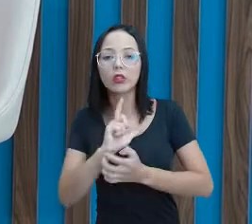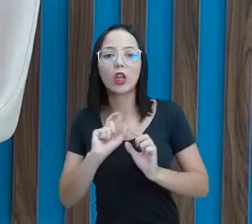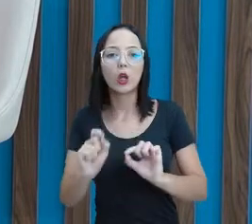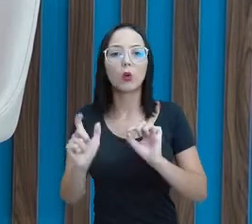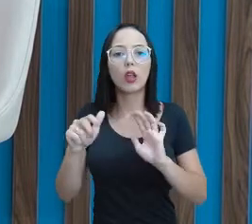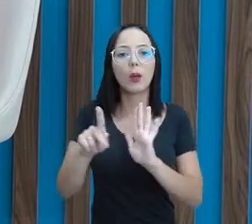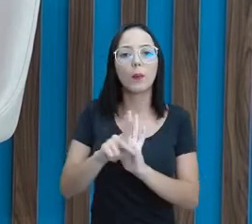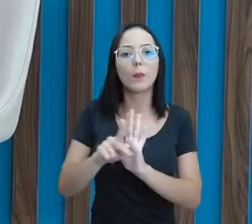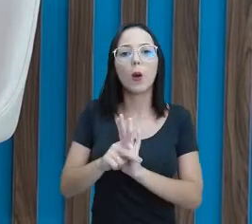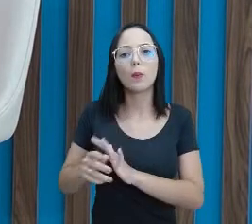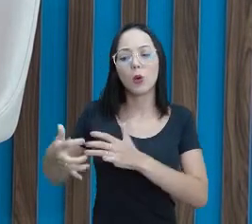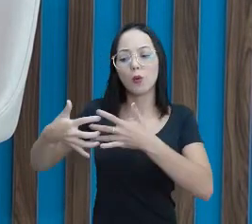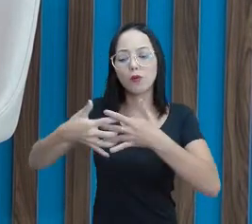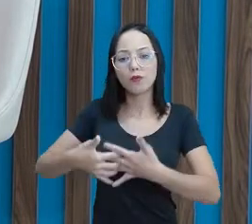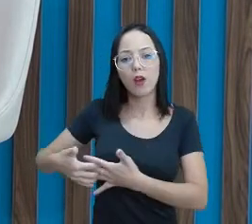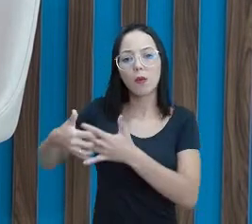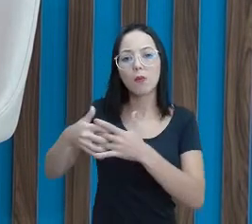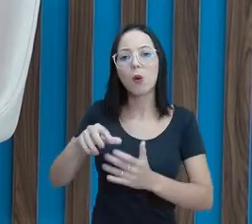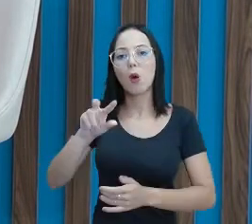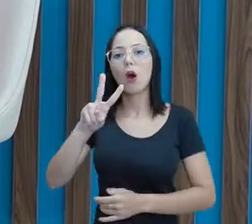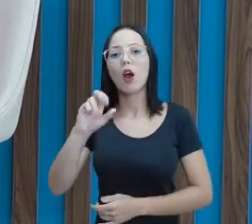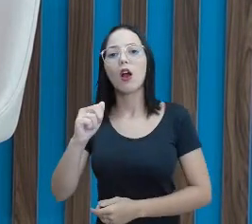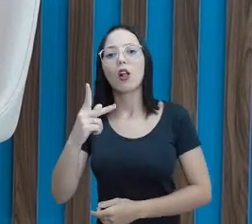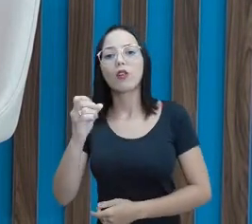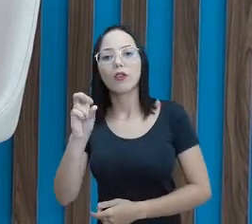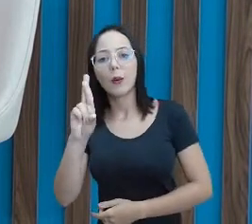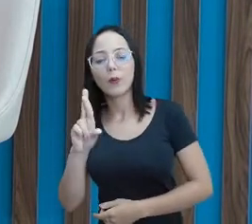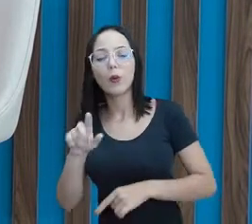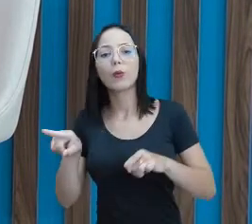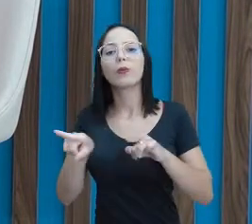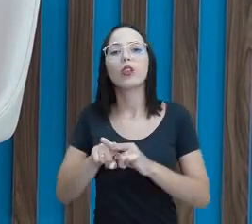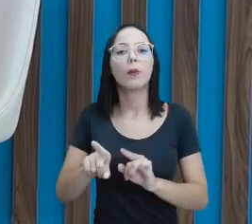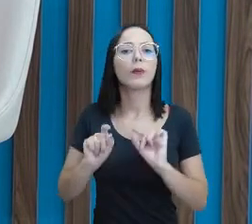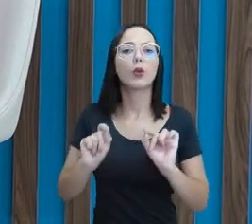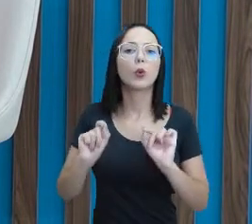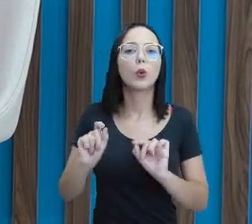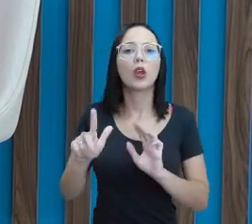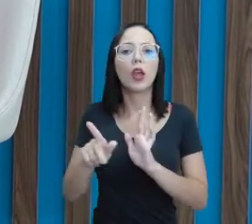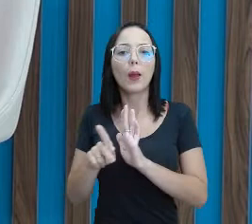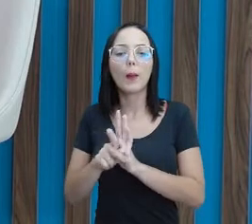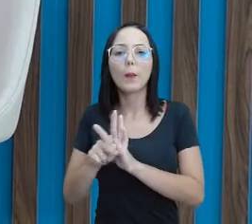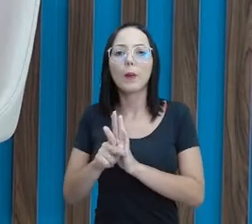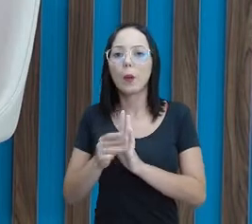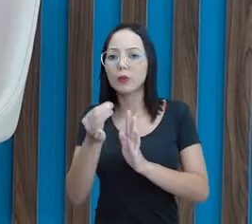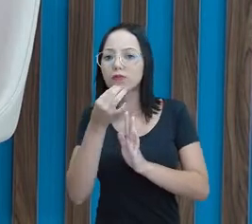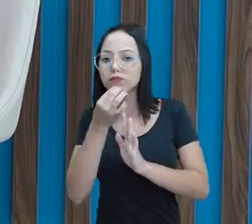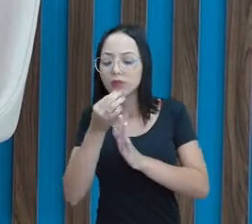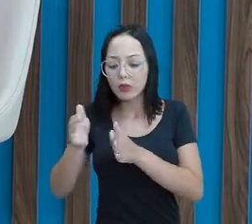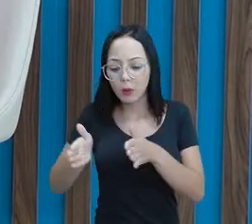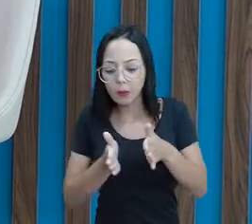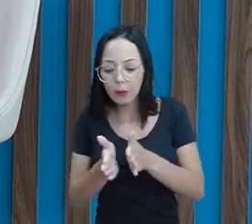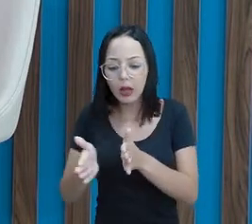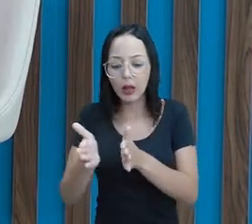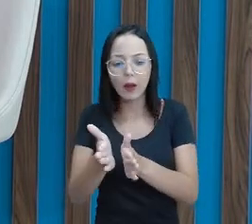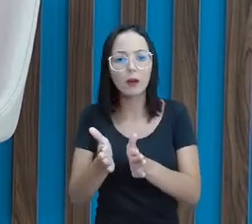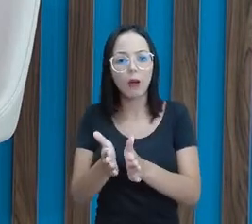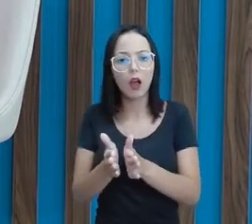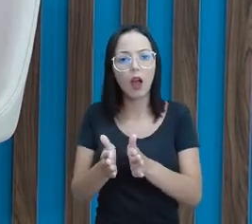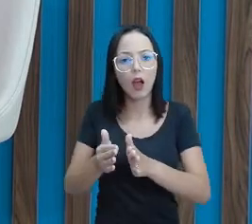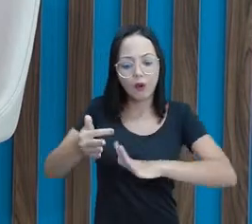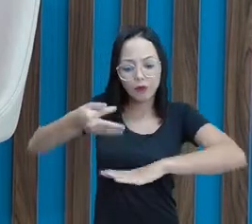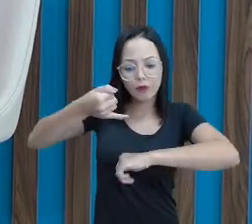forte a presença da máquina a vapor, nós vamos ter também muito forte a presença das ferrovias, quase que não sai mais uma